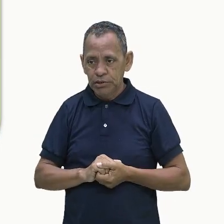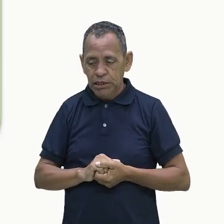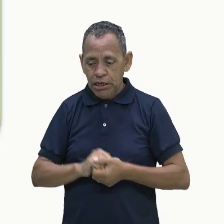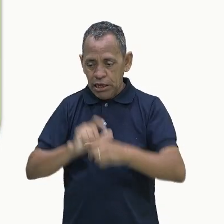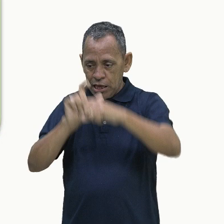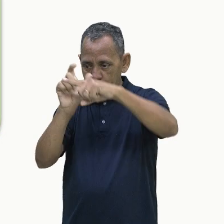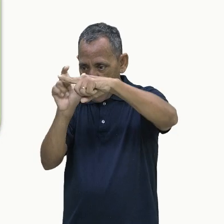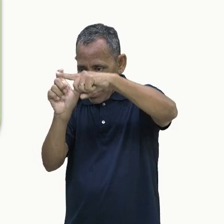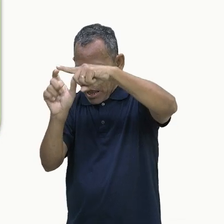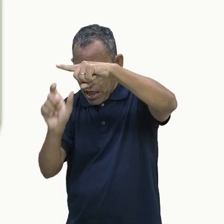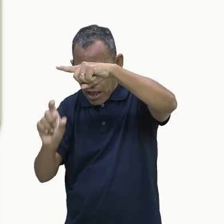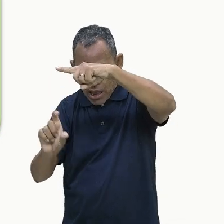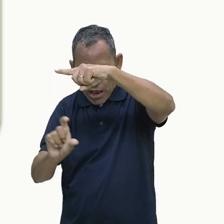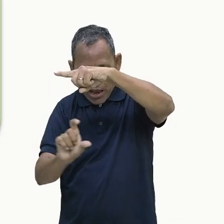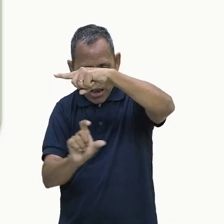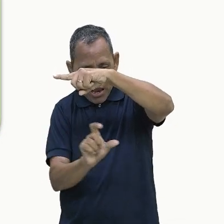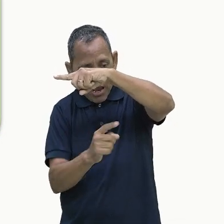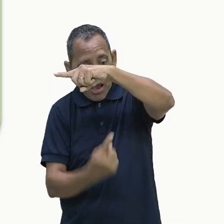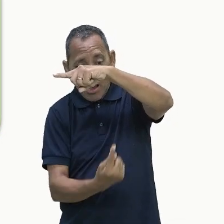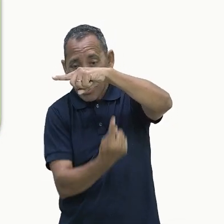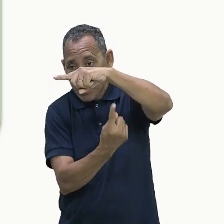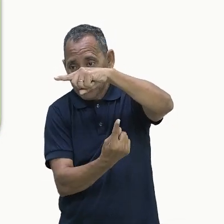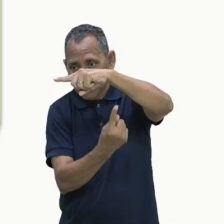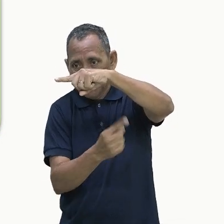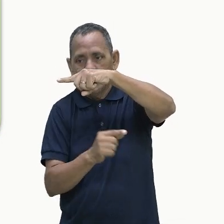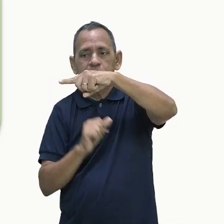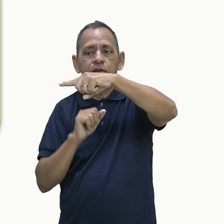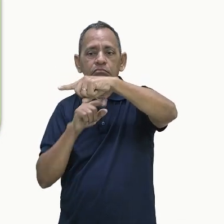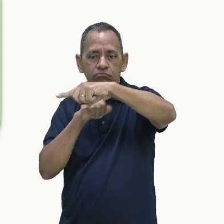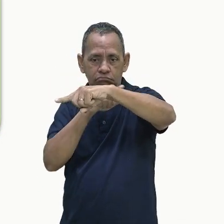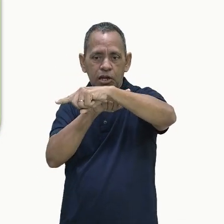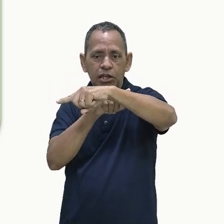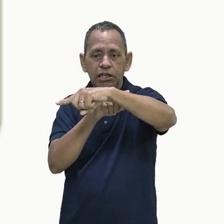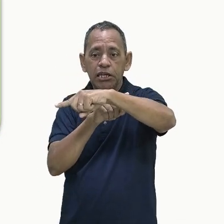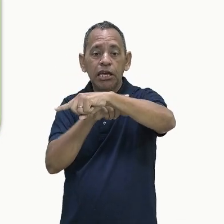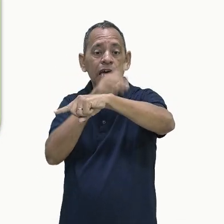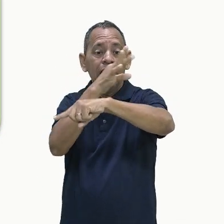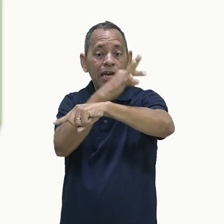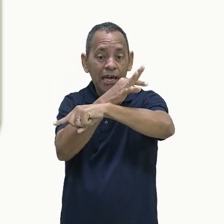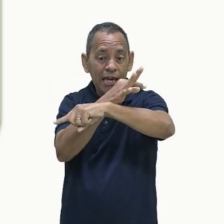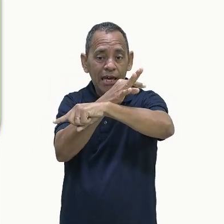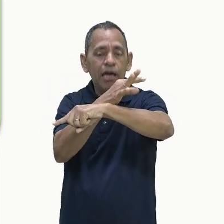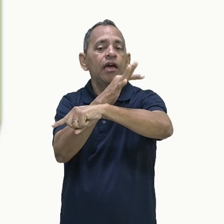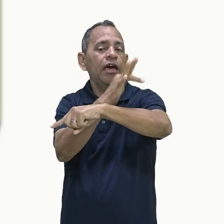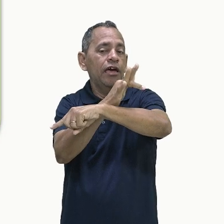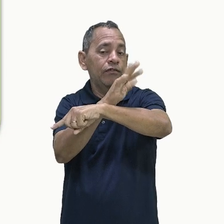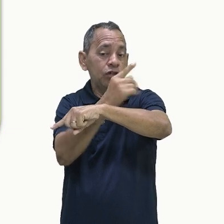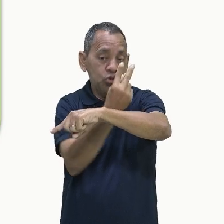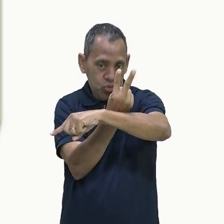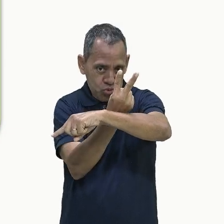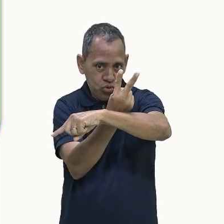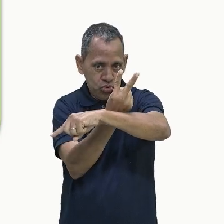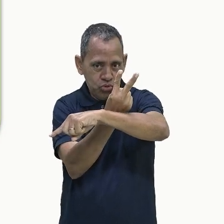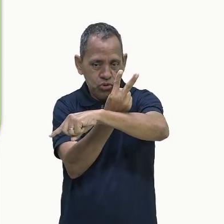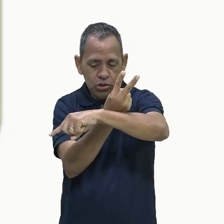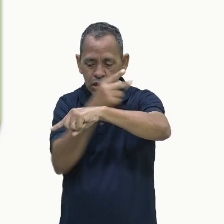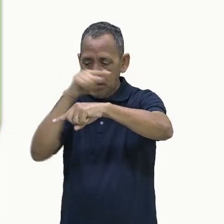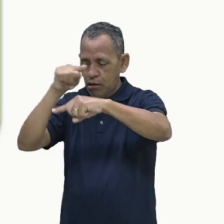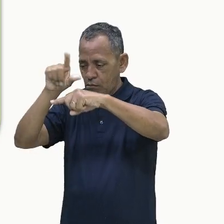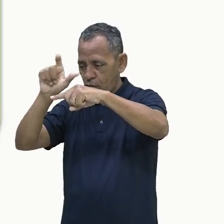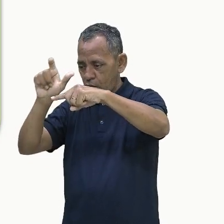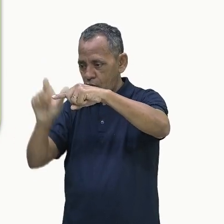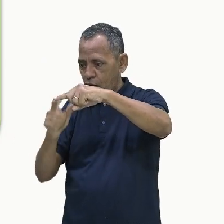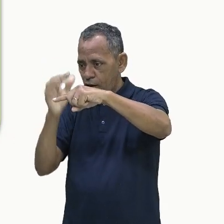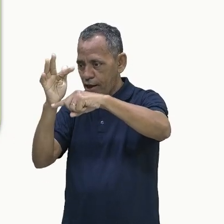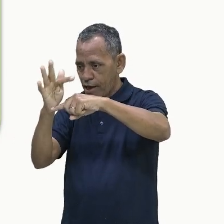outro lado, você tem aqui a força 2, que é a força aplicada